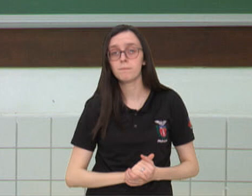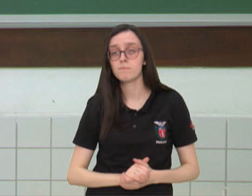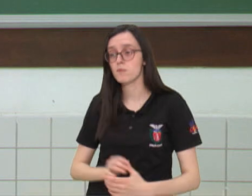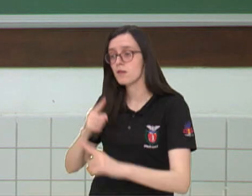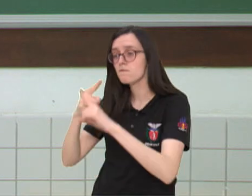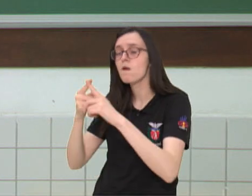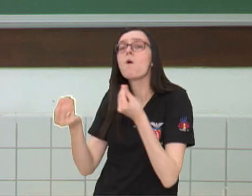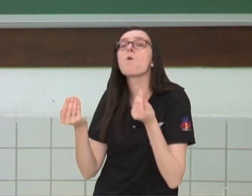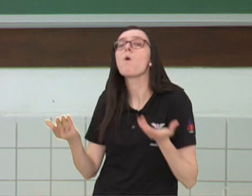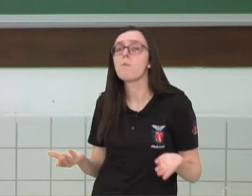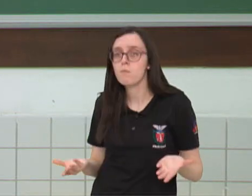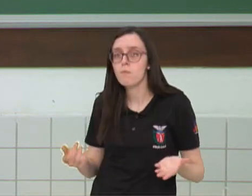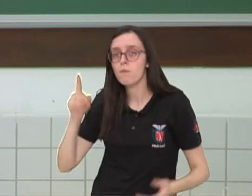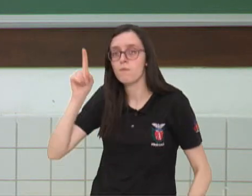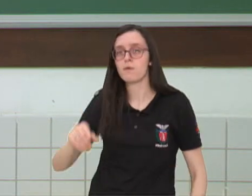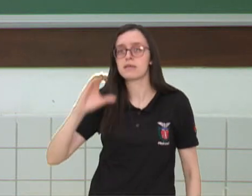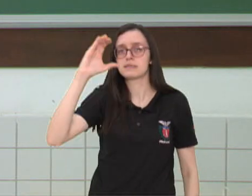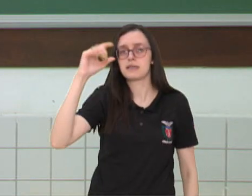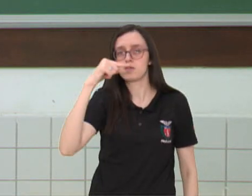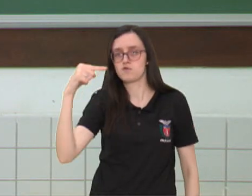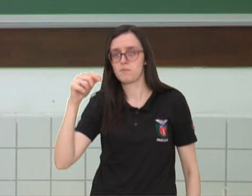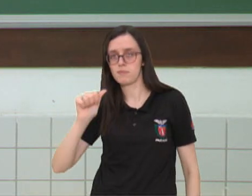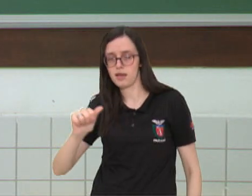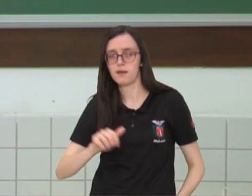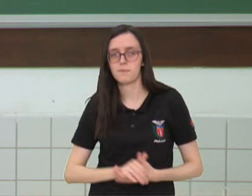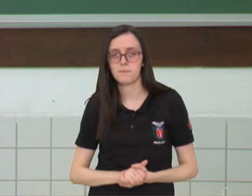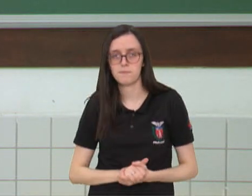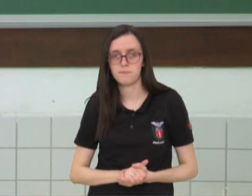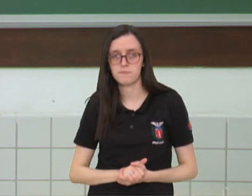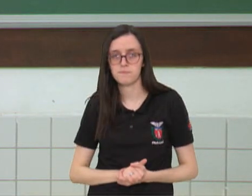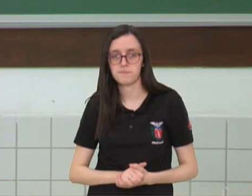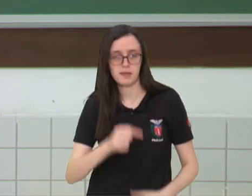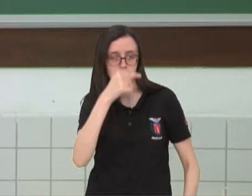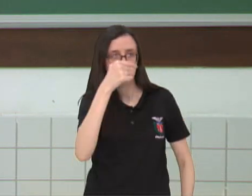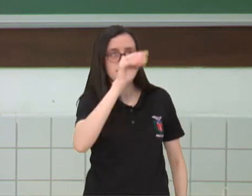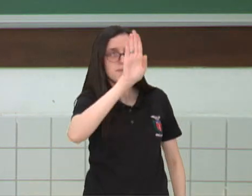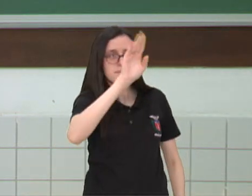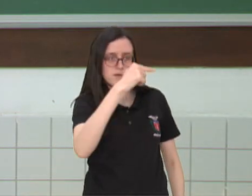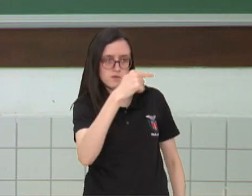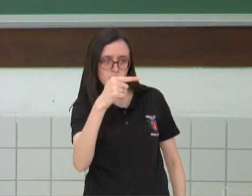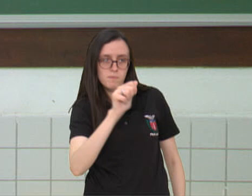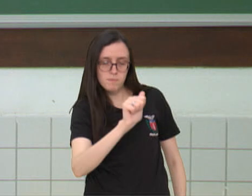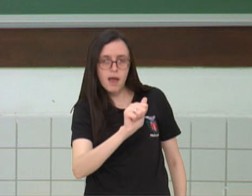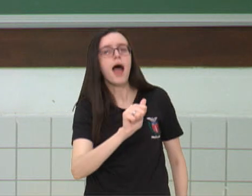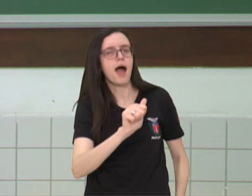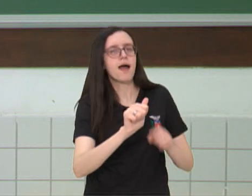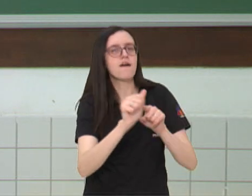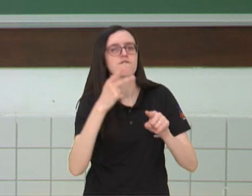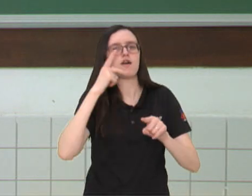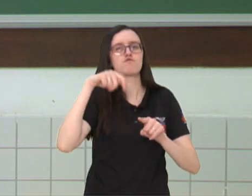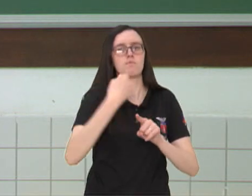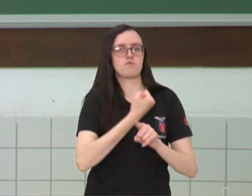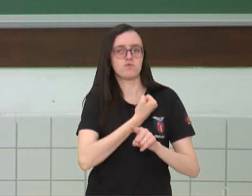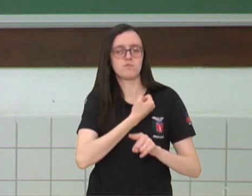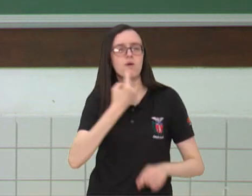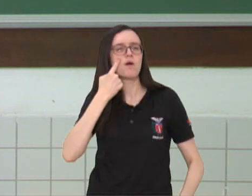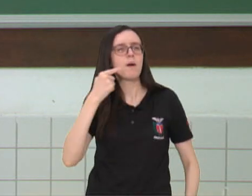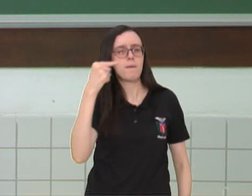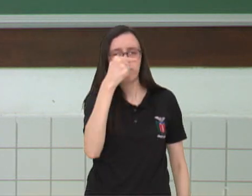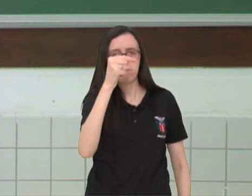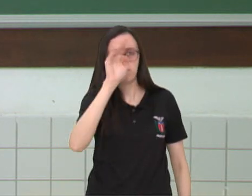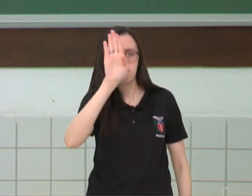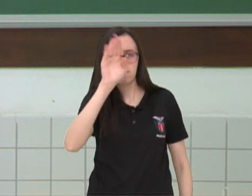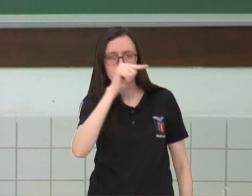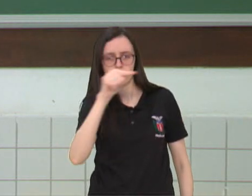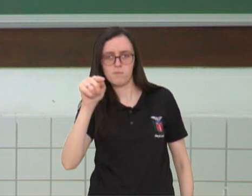produto, c sobre a. A soma ser menos b sobre a faz referência aos coeficientes. Menos b sobre a